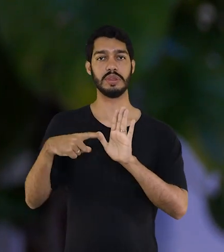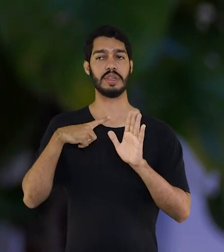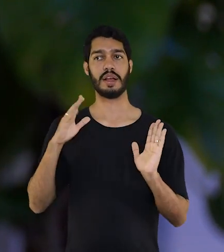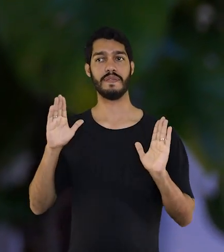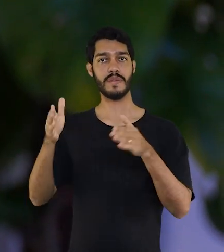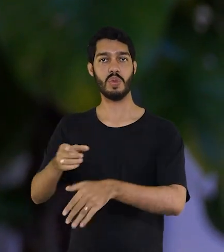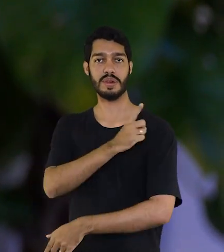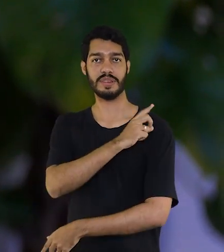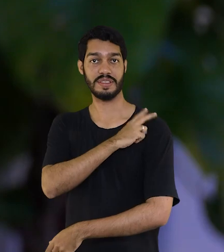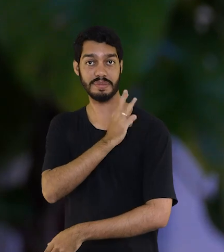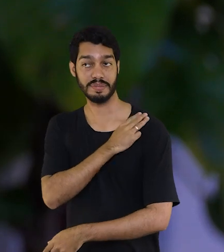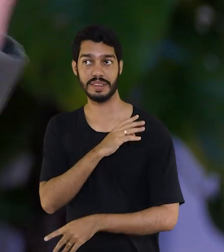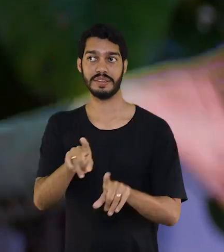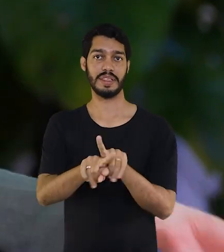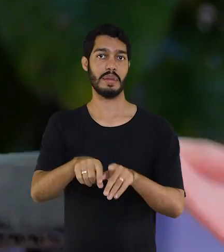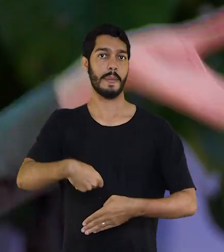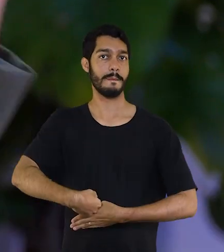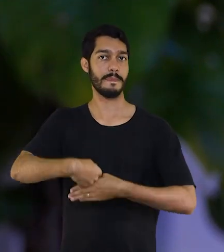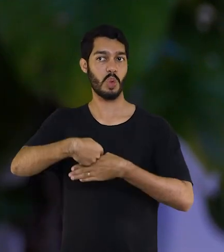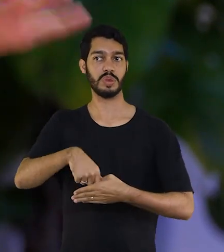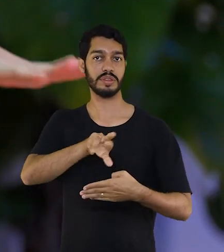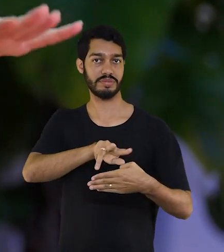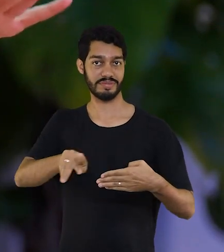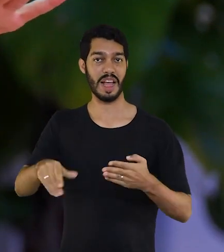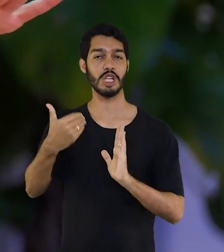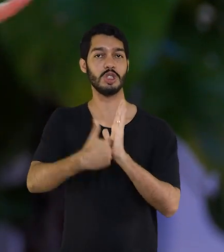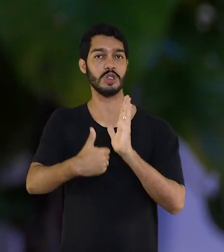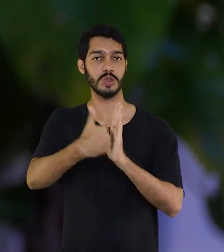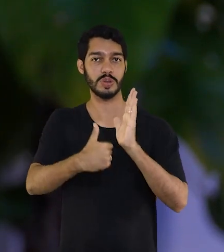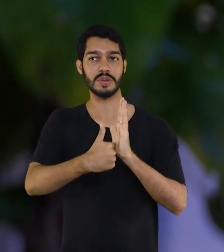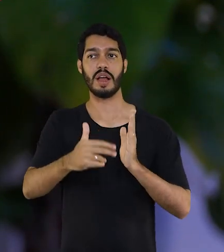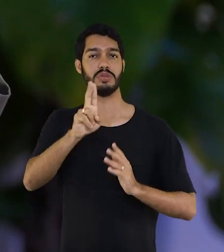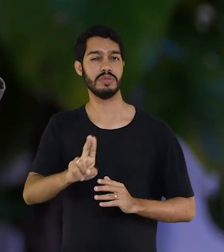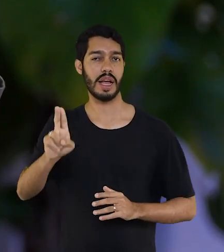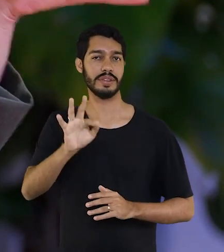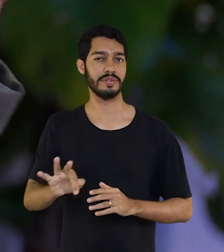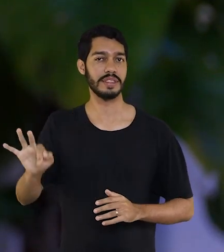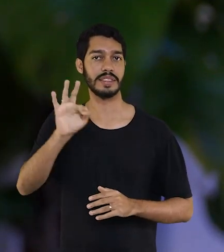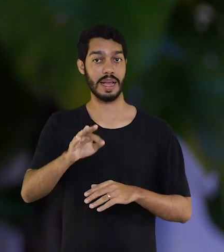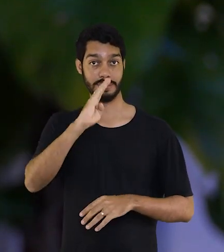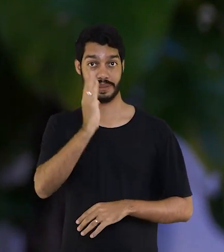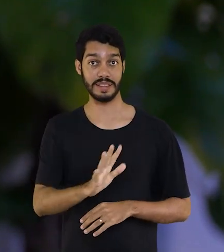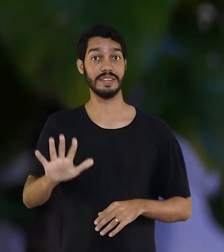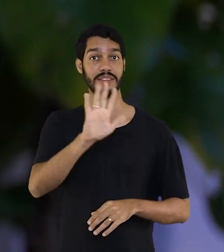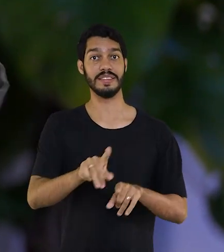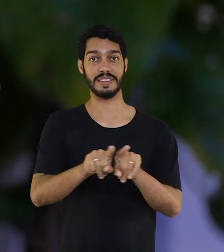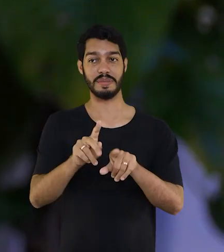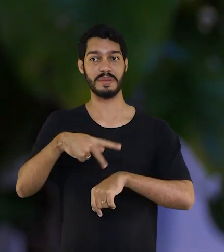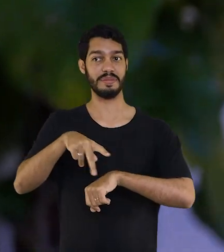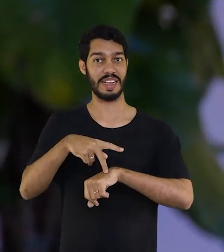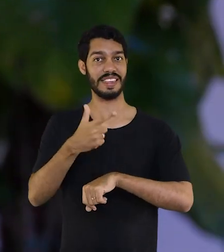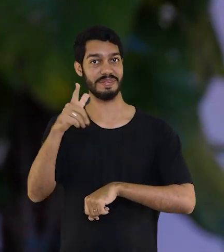Então, a gente tem um programa voltado para ensino médio, a gente tem um programa de bolsas que contempla cursos em universidades brasileiras e também no